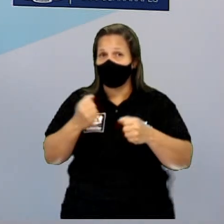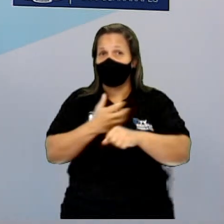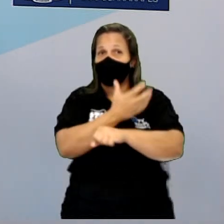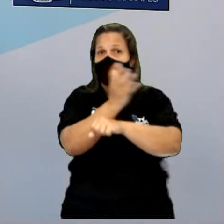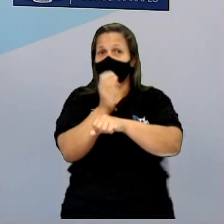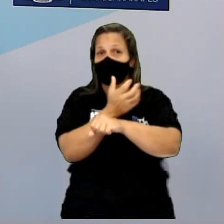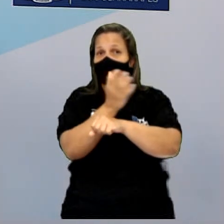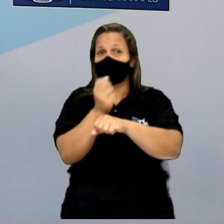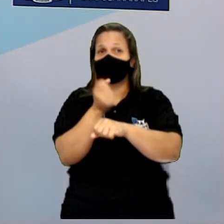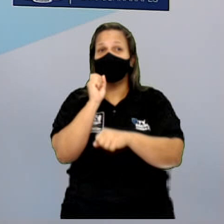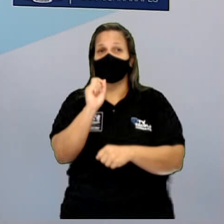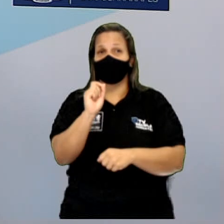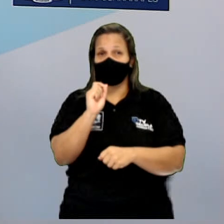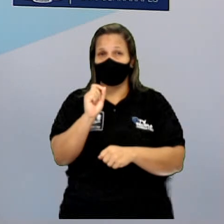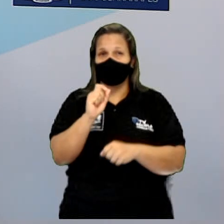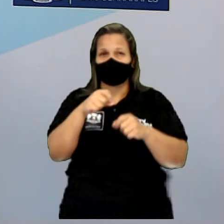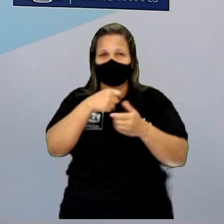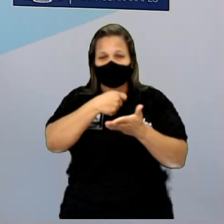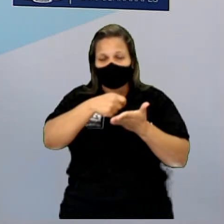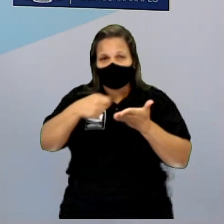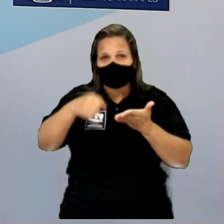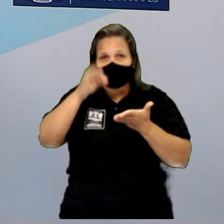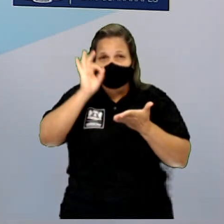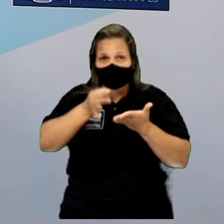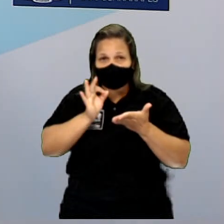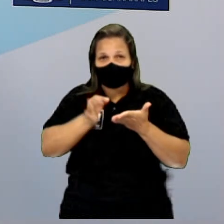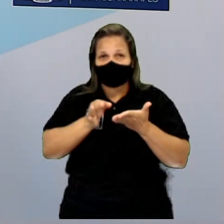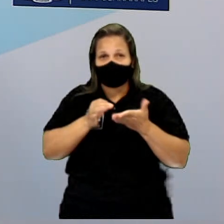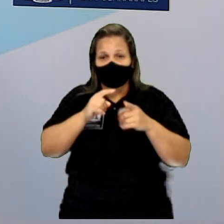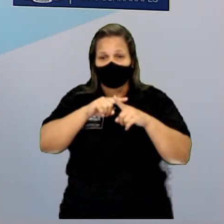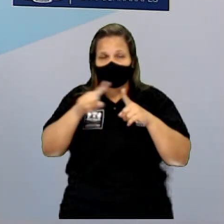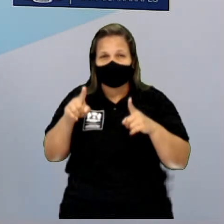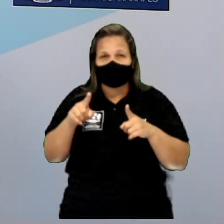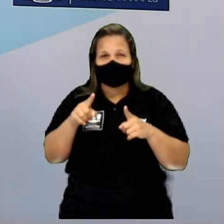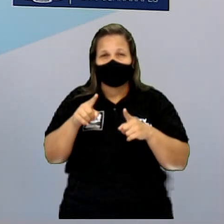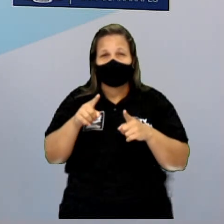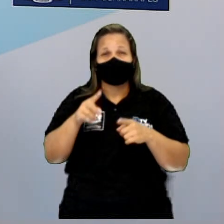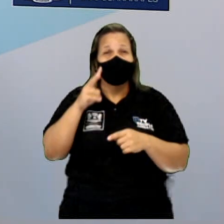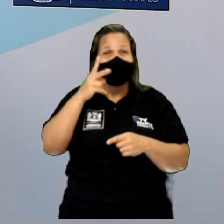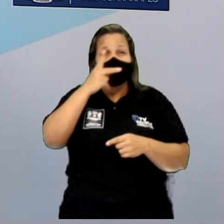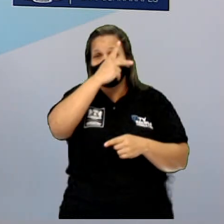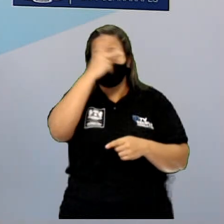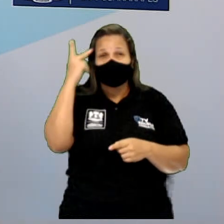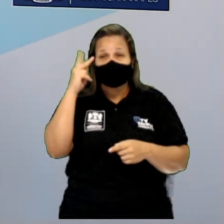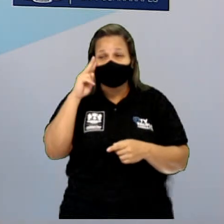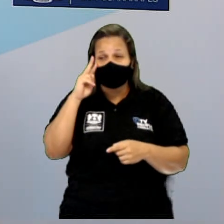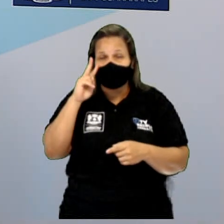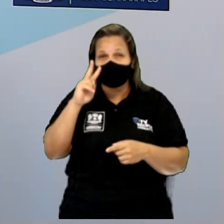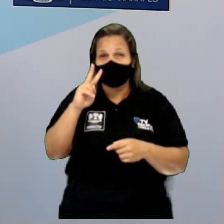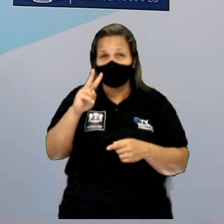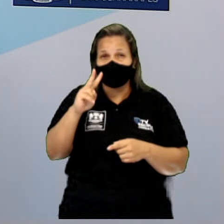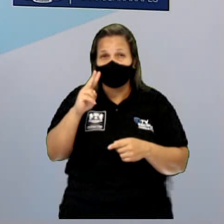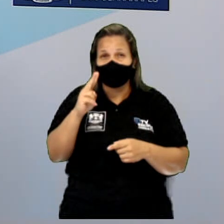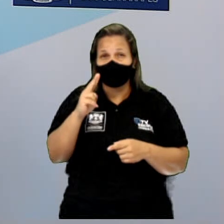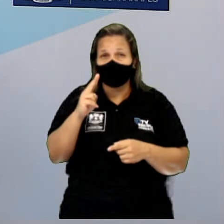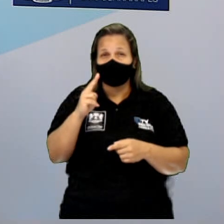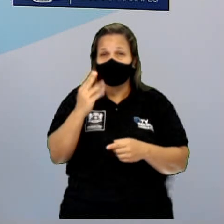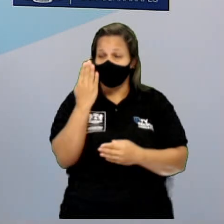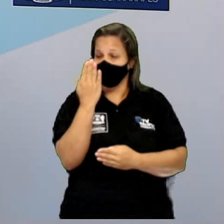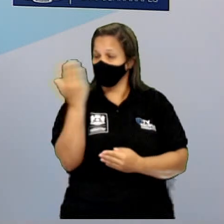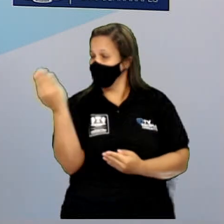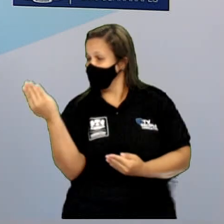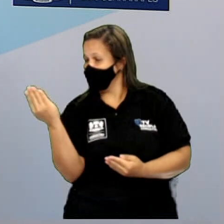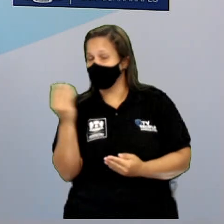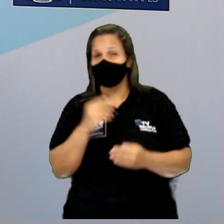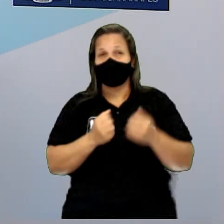escrever ambulância da forma correta, a pessoa que olhar no retrovisor vai ver a palavra ambulância ao contrário. Então, existe uma